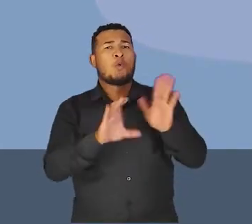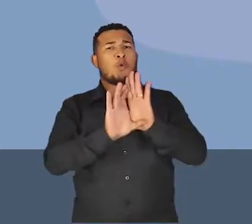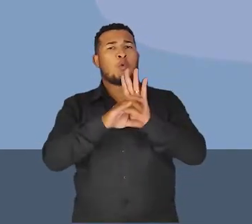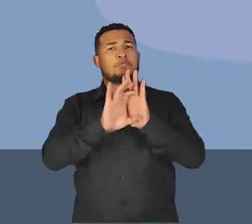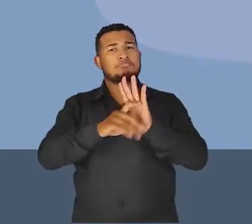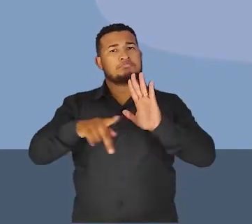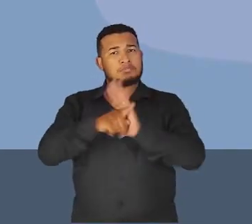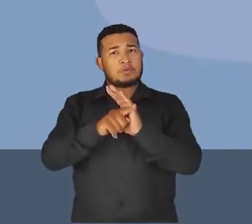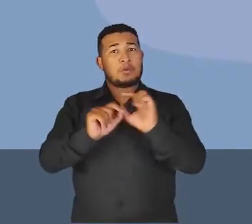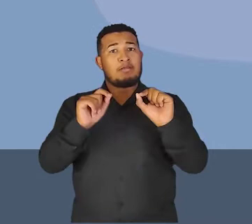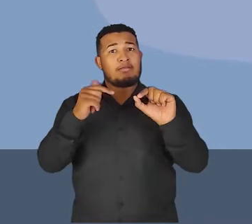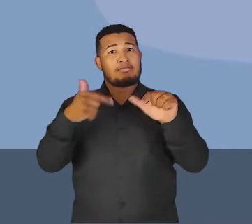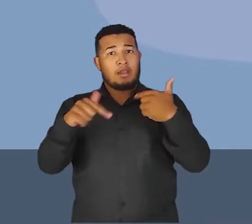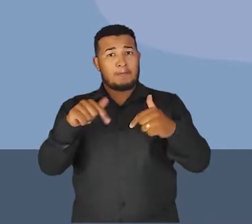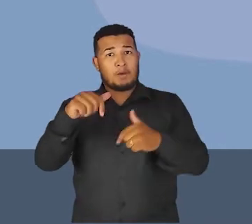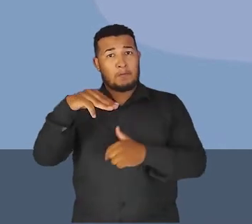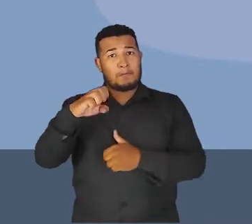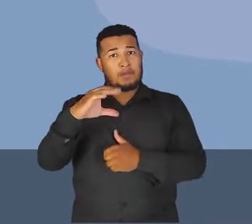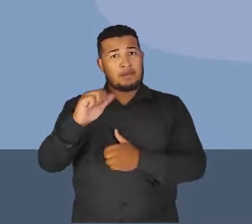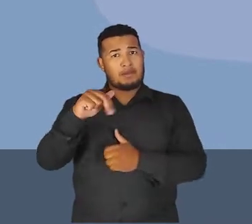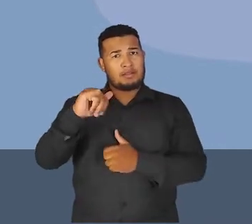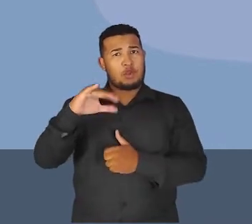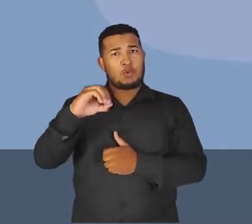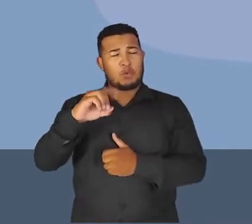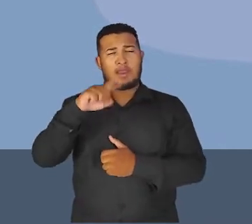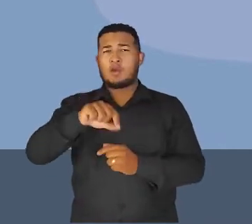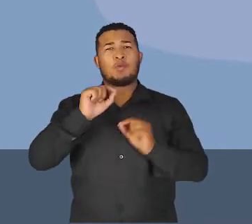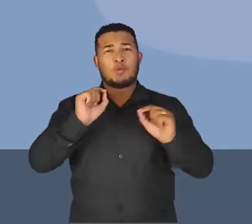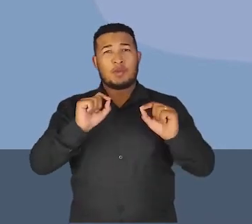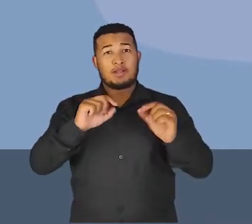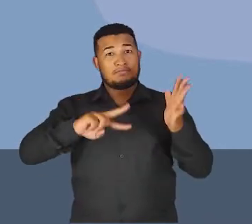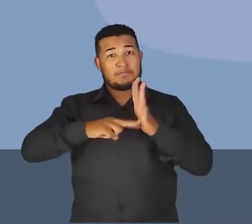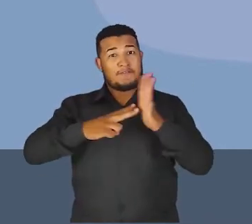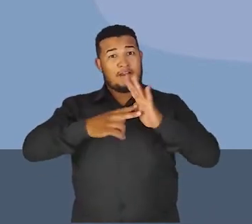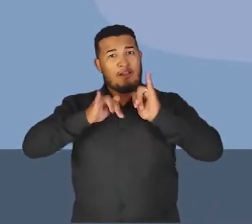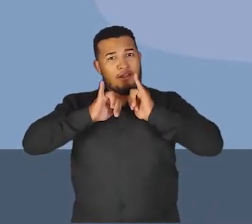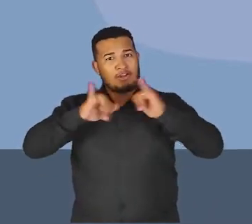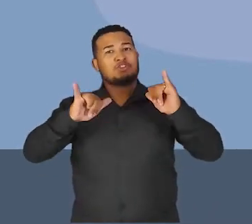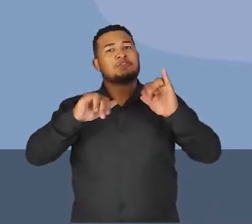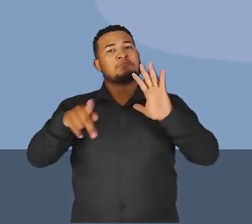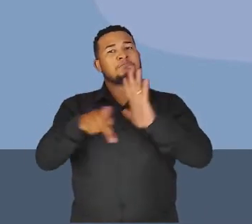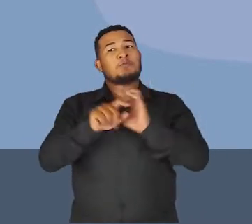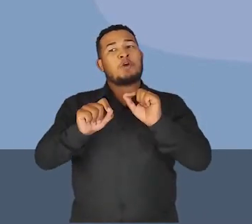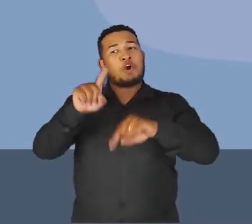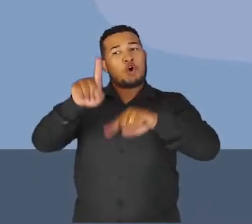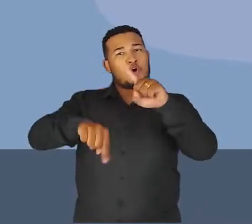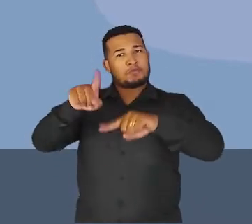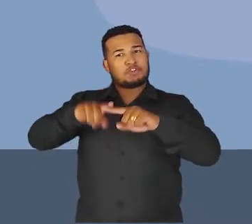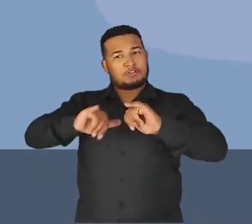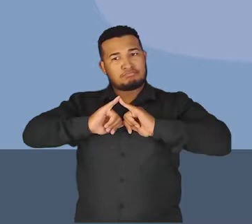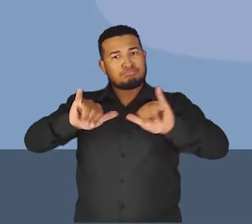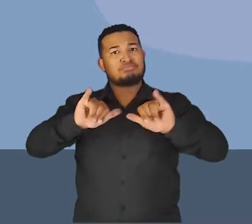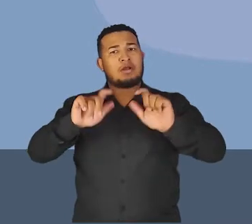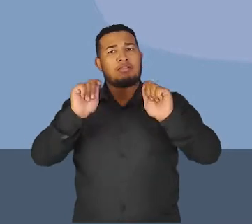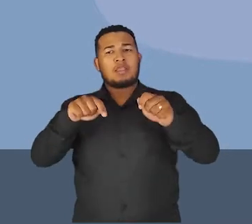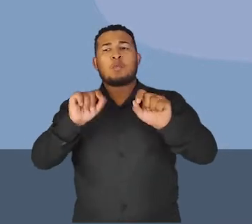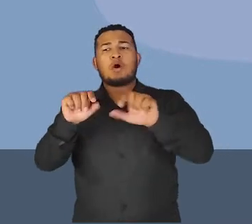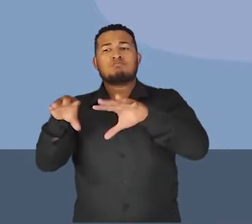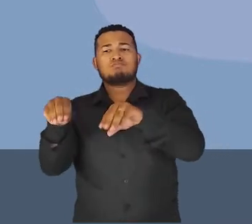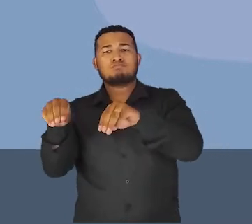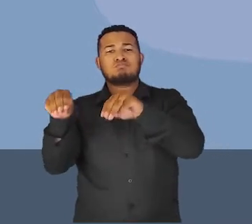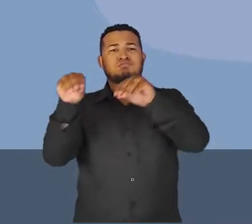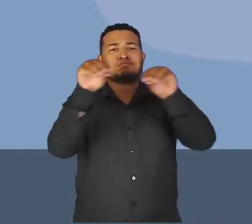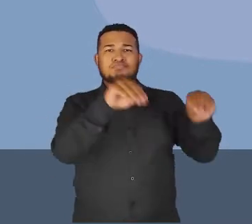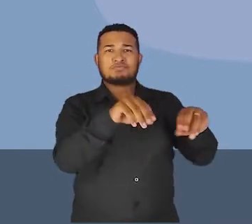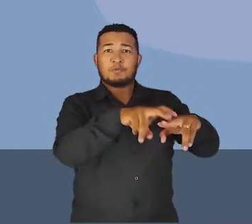trabalho mecânico? Trabalho mecânico é energia transferida para um corpo produzindo um deslocamento